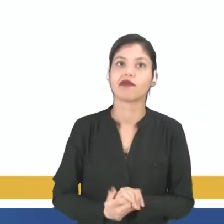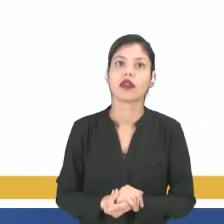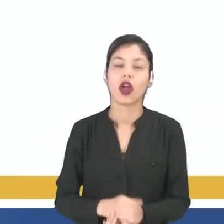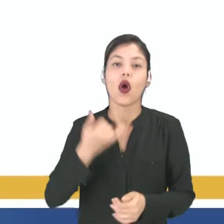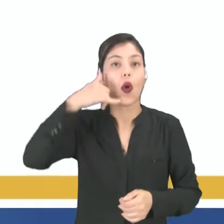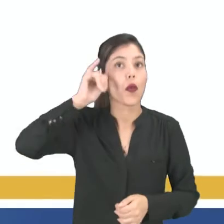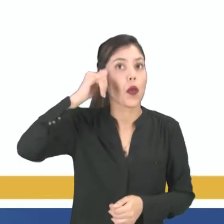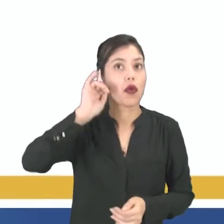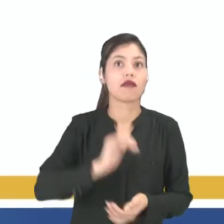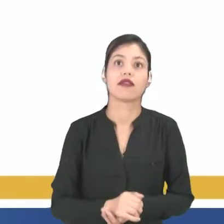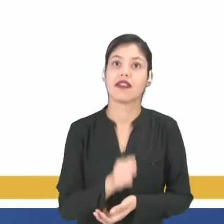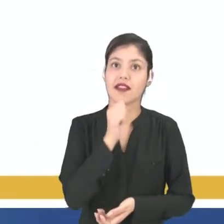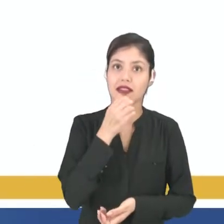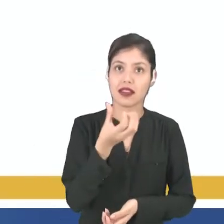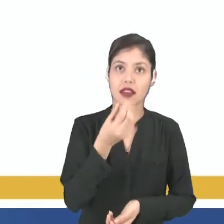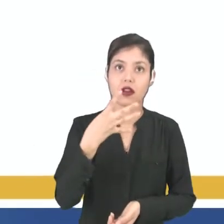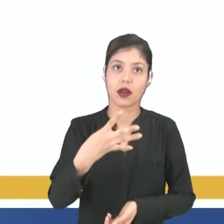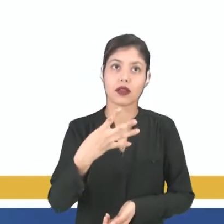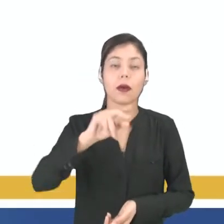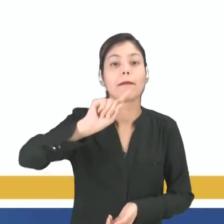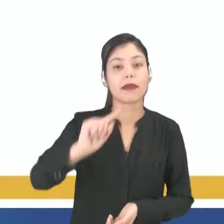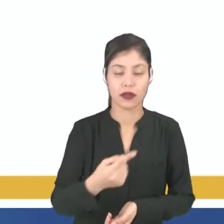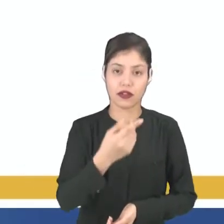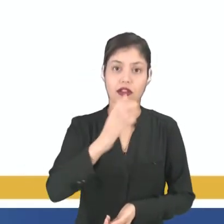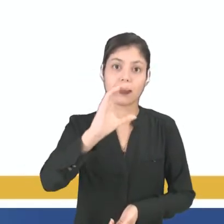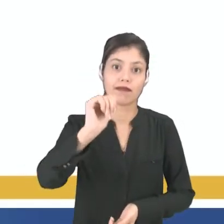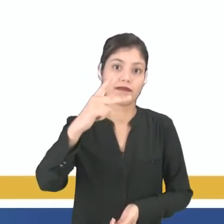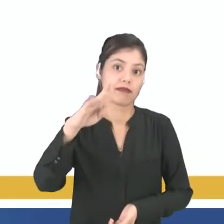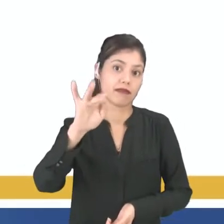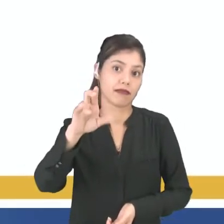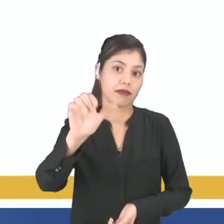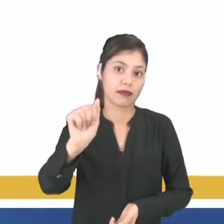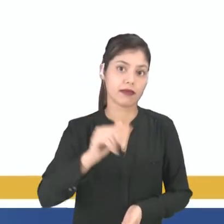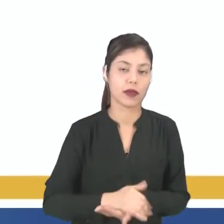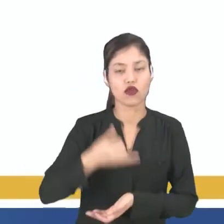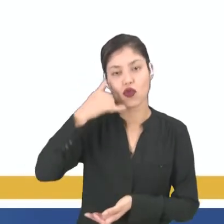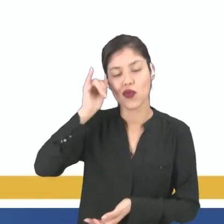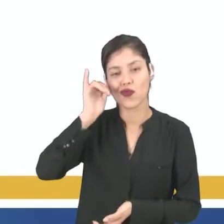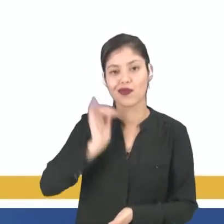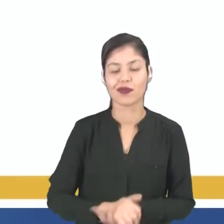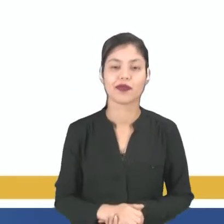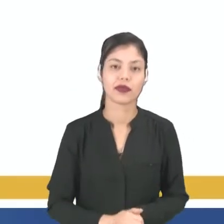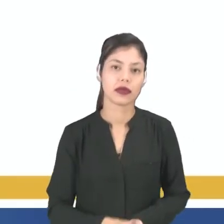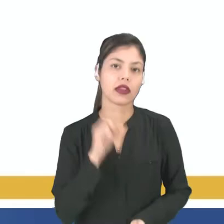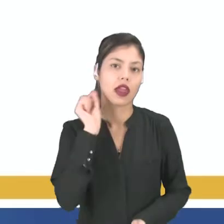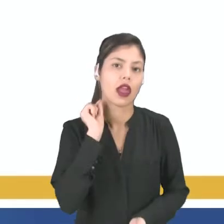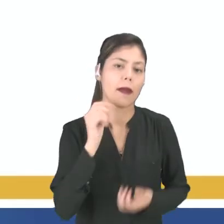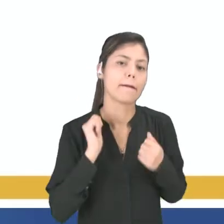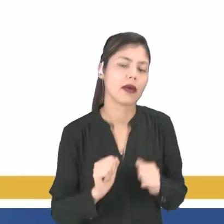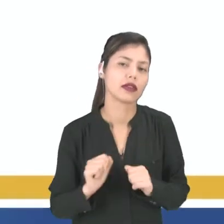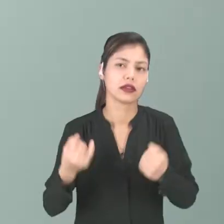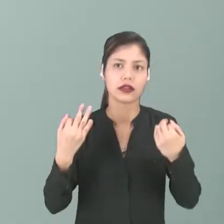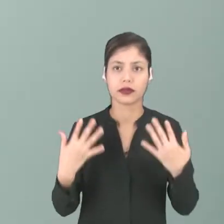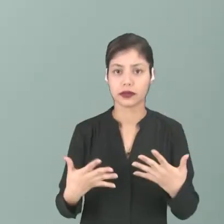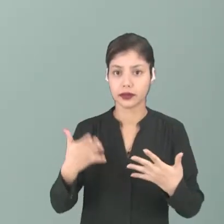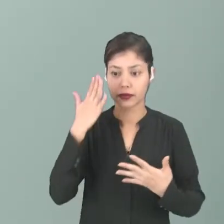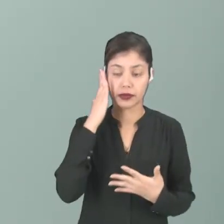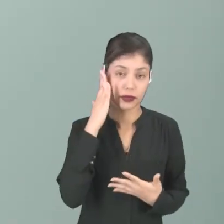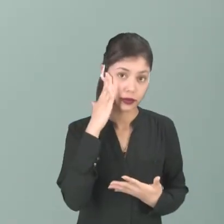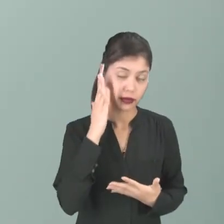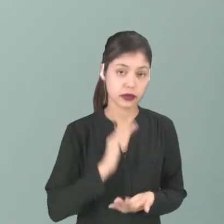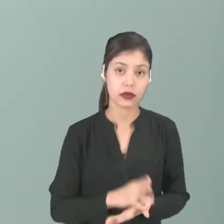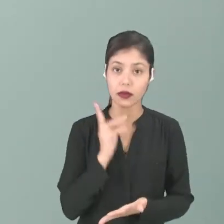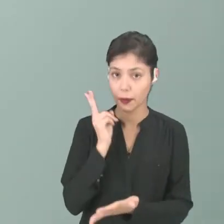rebanho bovino é de cerca de 64 milhões de cabeças. Então, o que a gente pode entender?